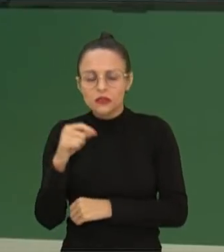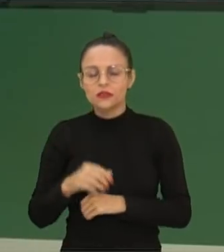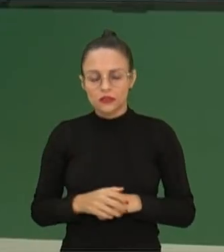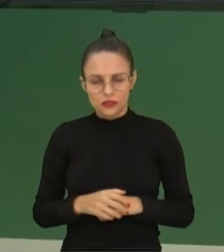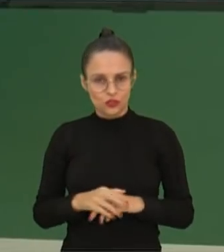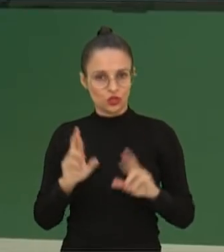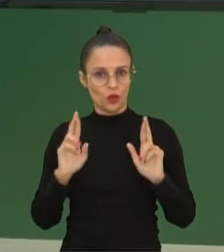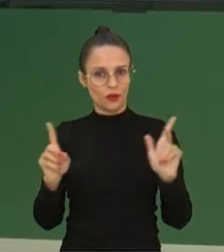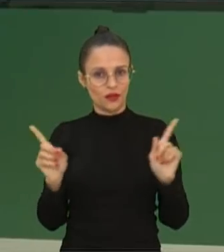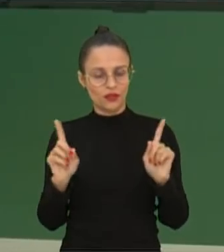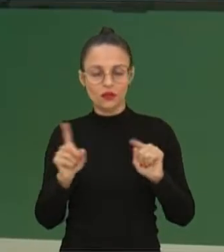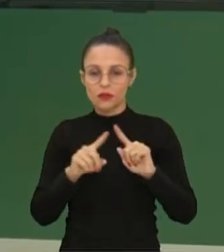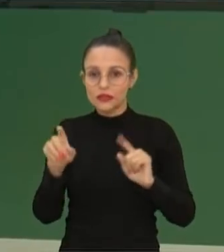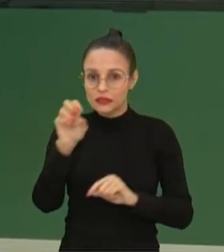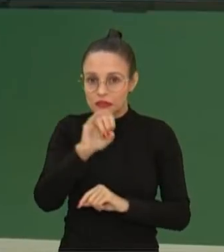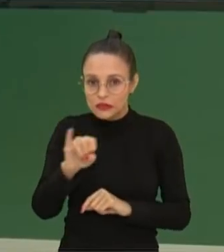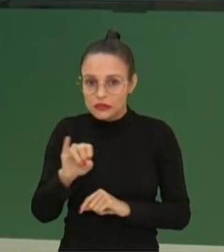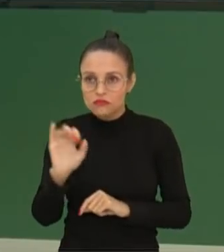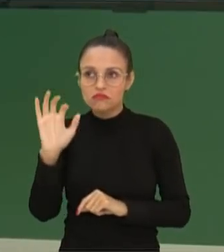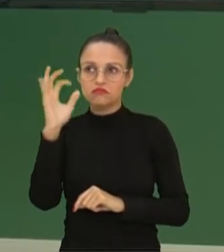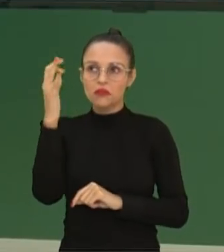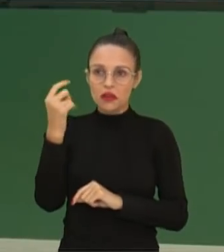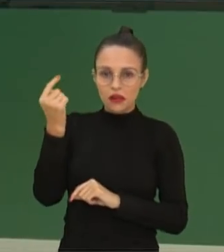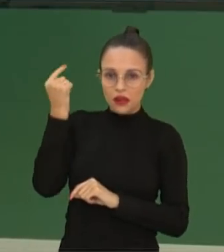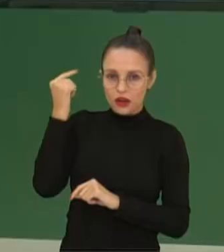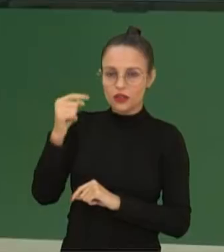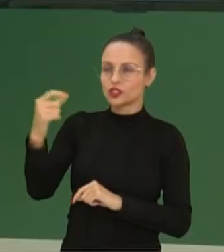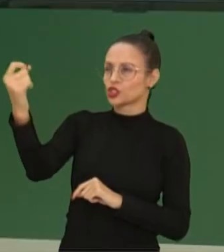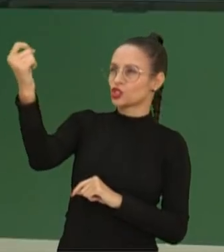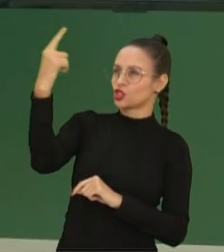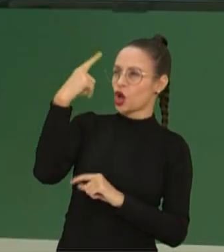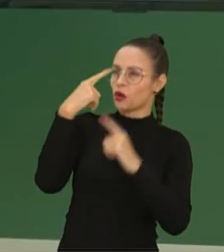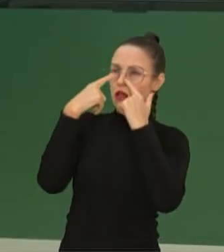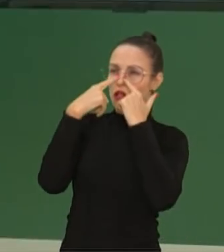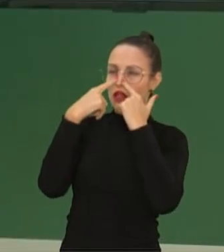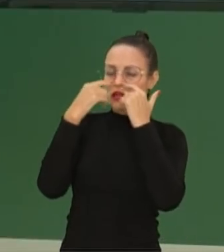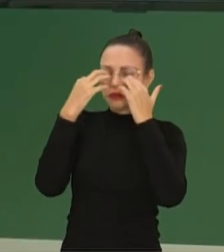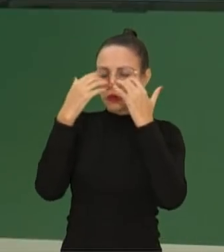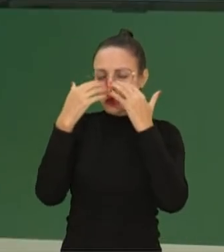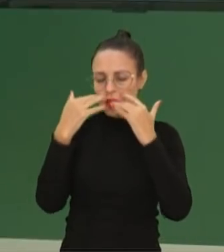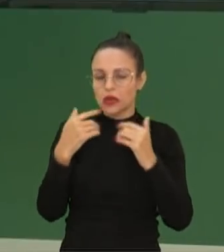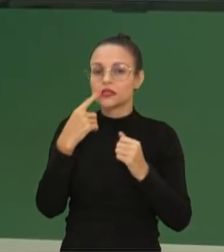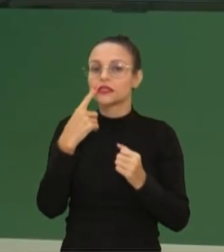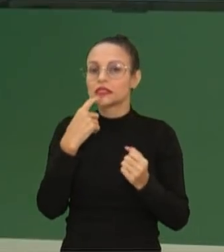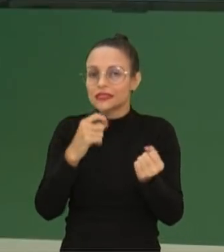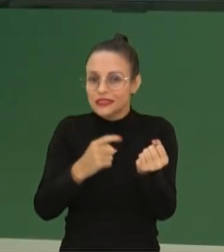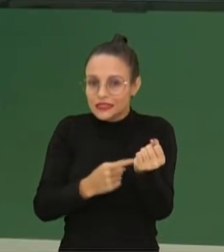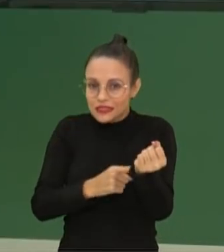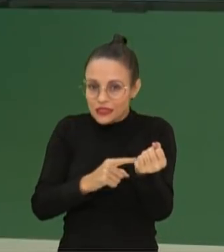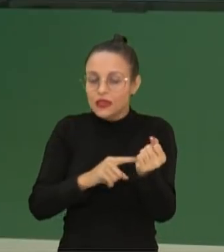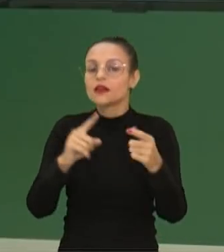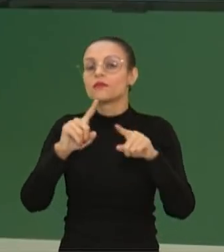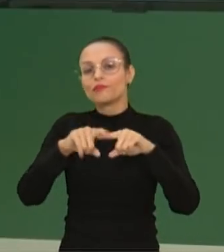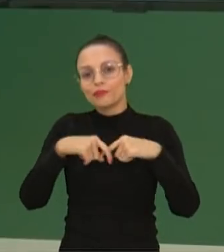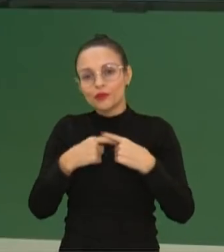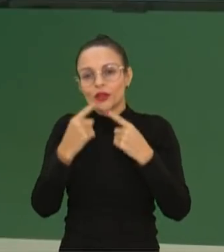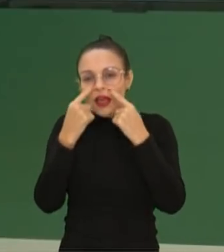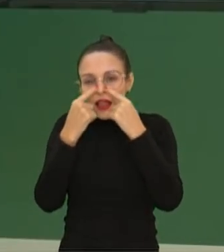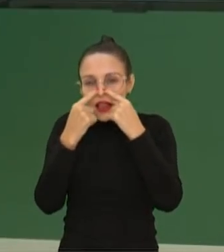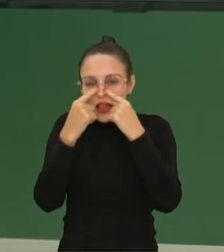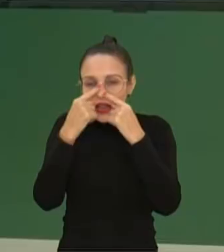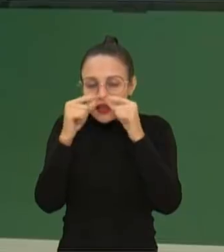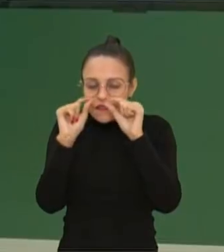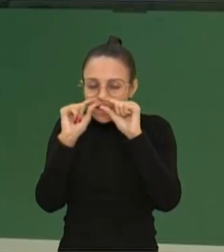vez? Espero que não, mas se aconteceu de ficar muito tempo no sol e o nariz sangrar, pode ser porque alguns desses